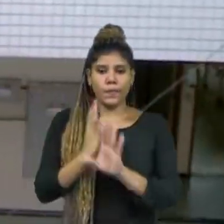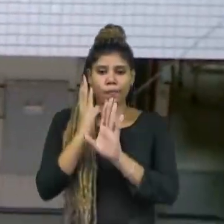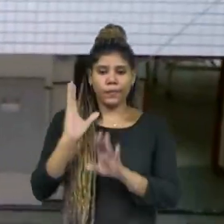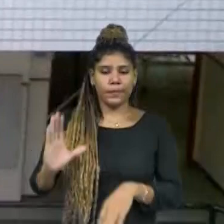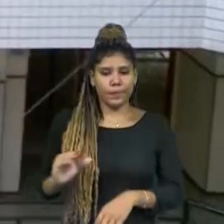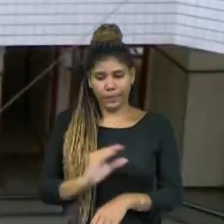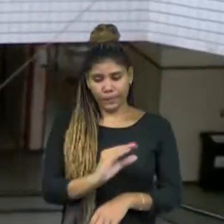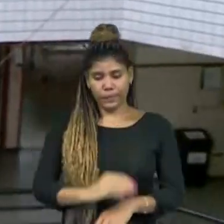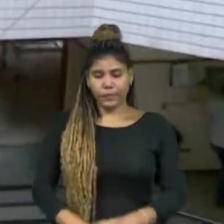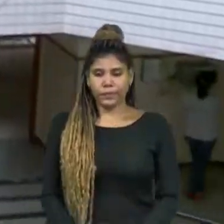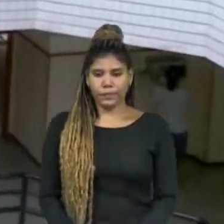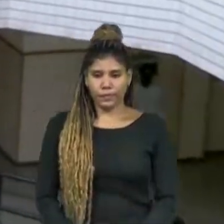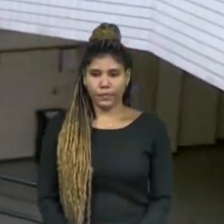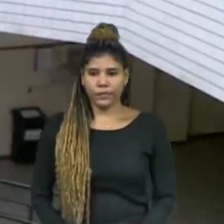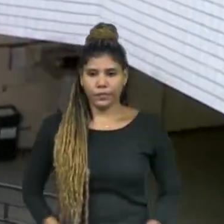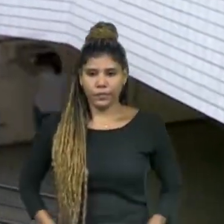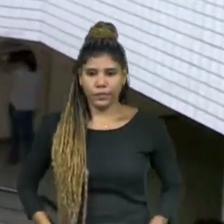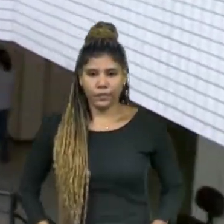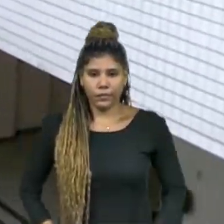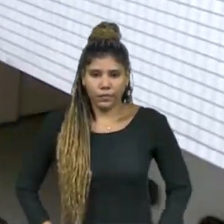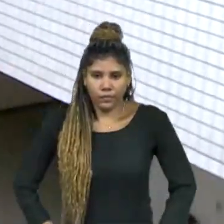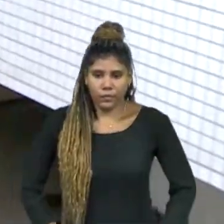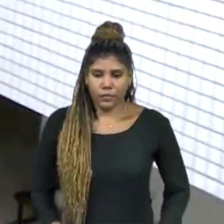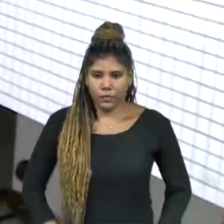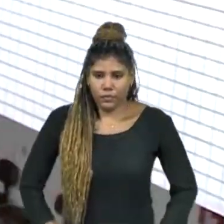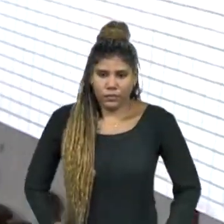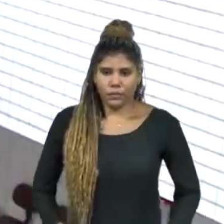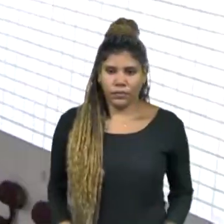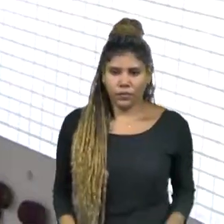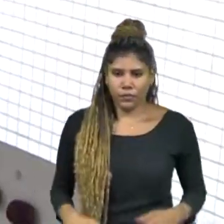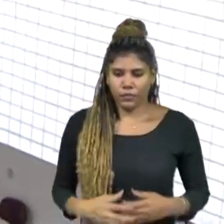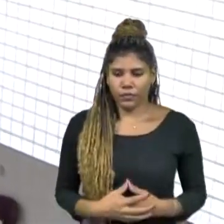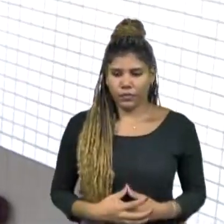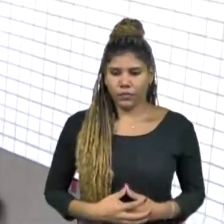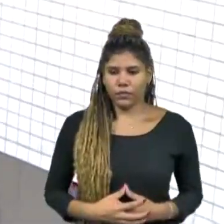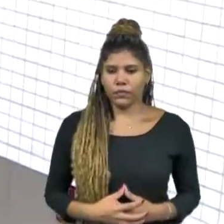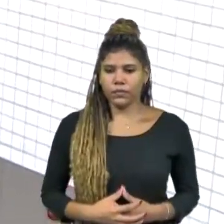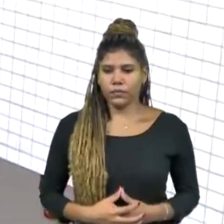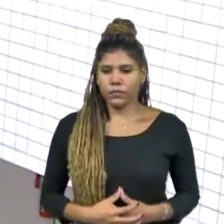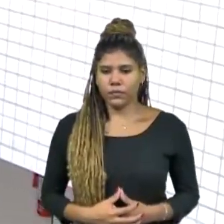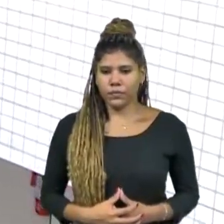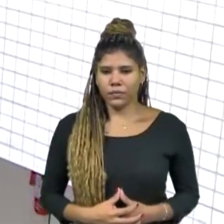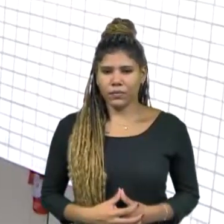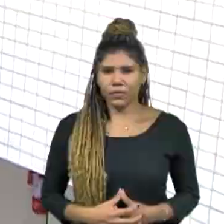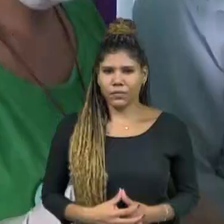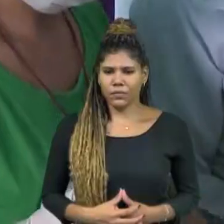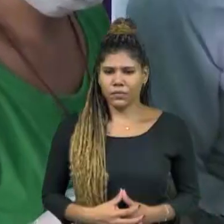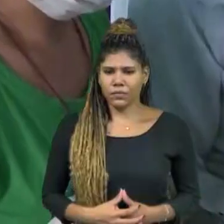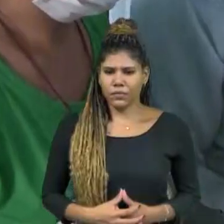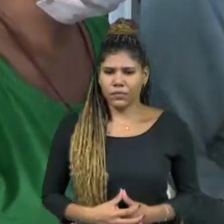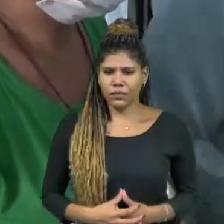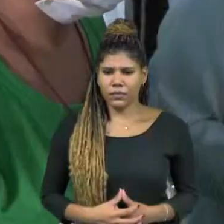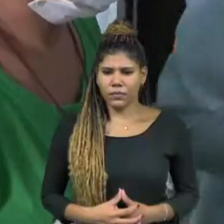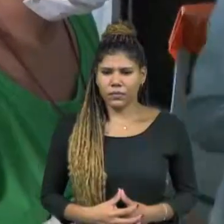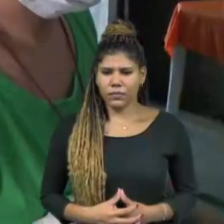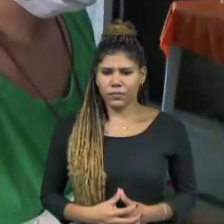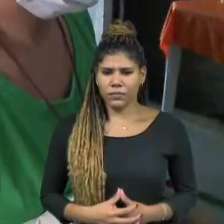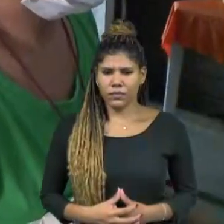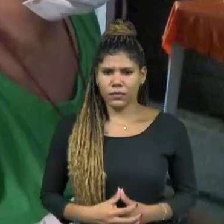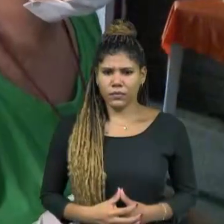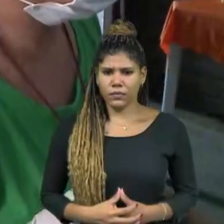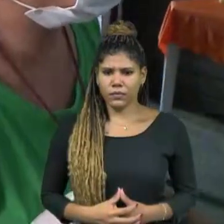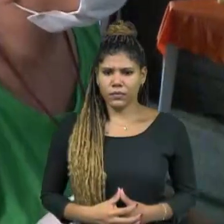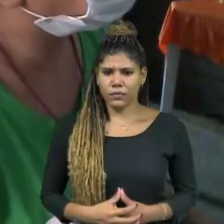8 mil mortes a cada ano. Excluídos os tumores de pele, não melanoma, o câncer do colo do útero é o terceiro tipo de